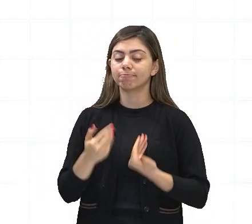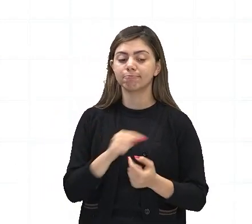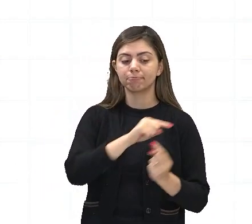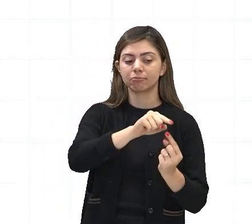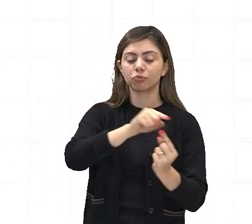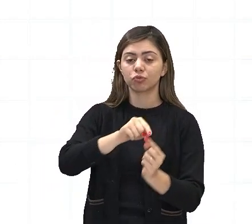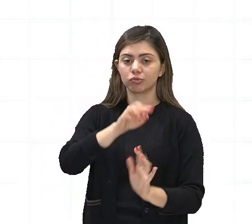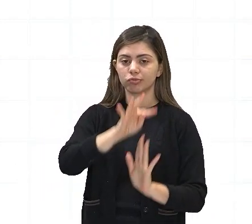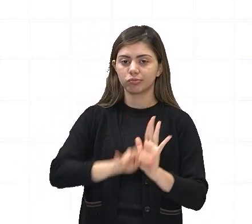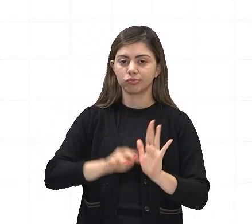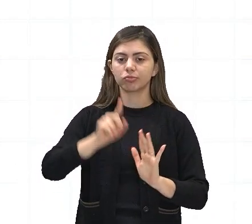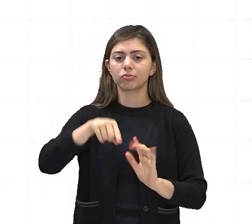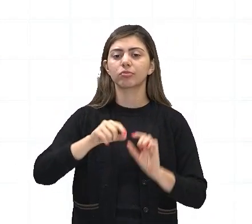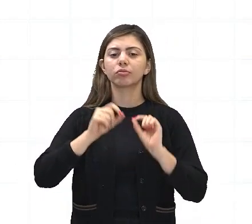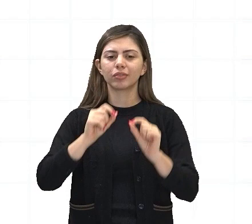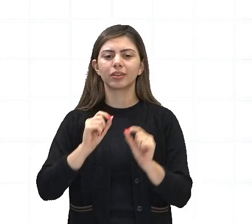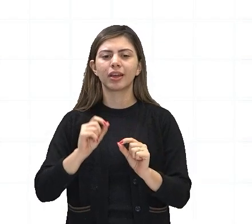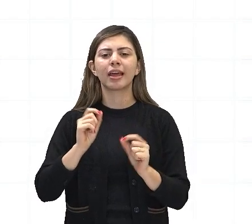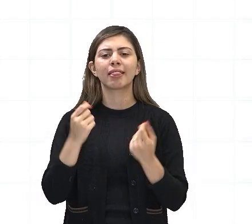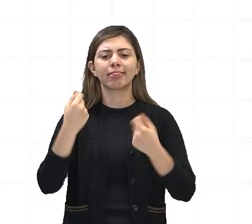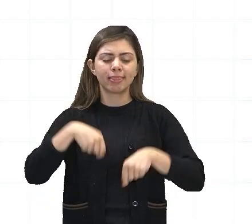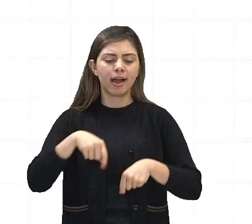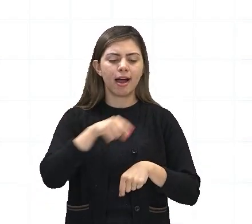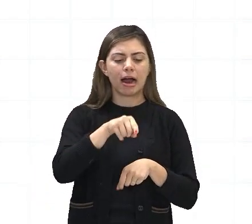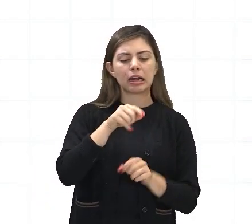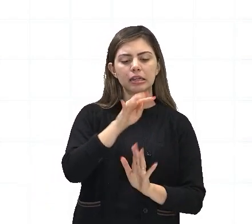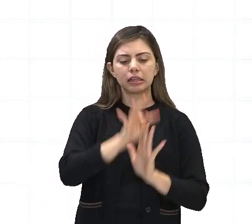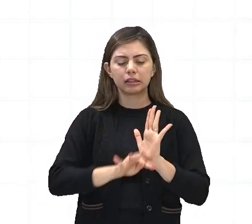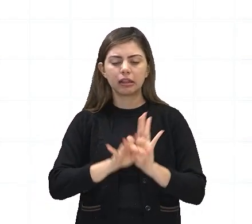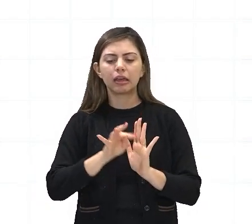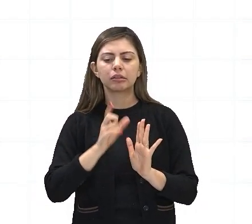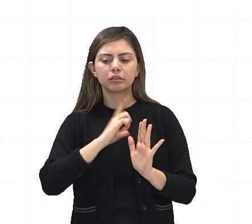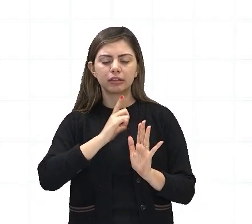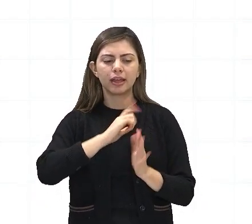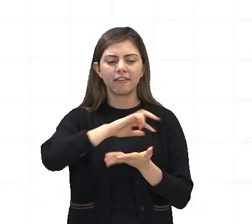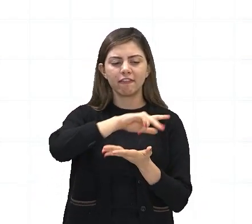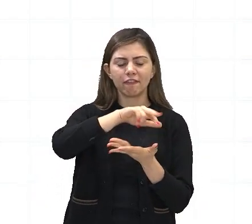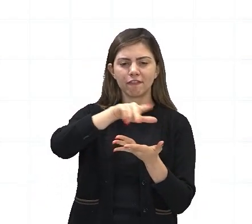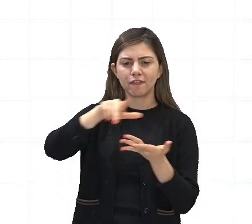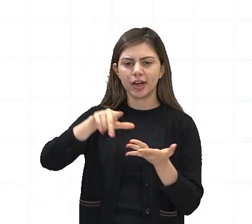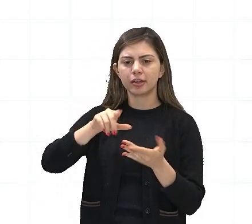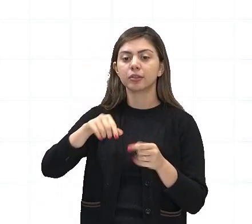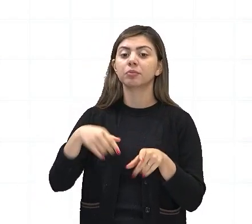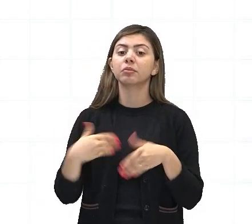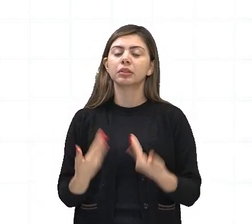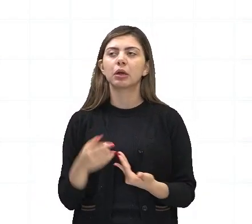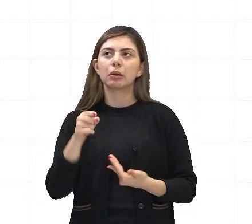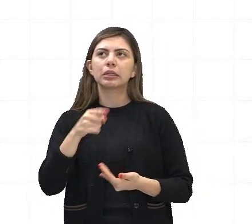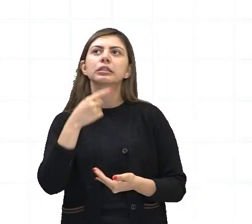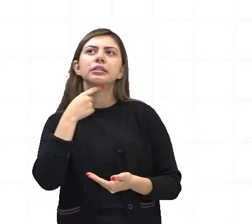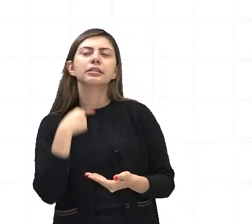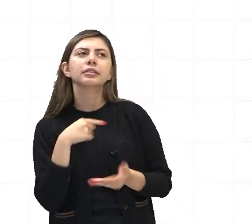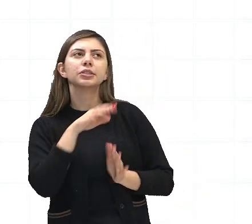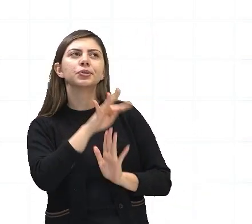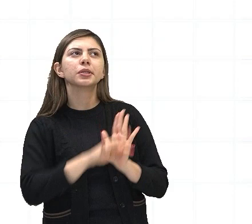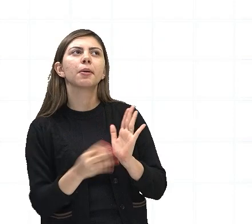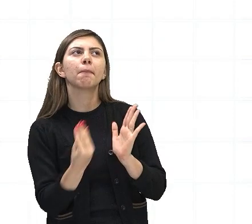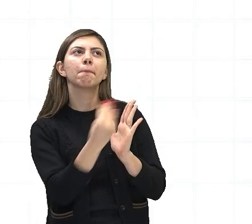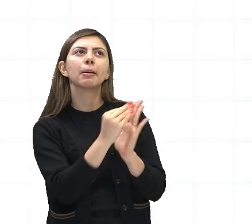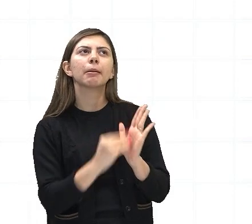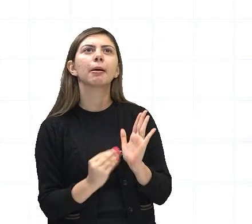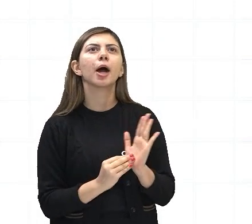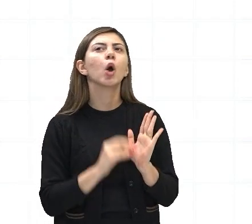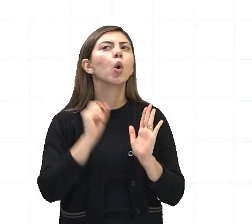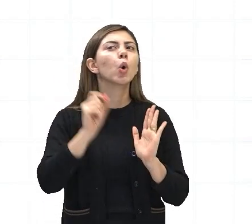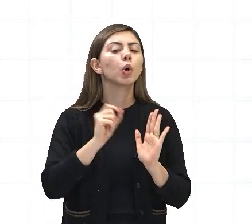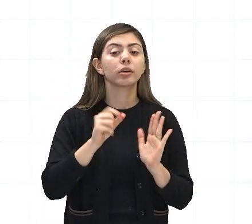textual são as diferentes formas de texto, de acordo com a intenção comunicativa. Então, esse é o primeiro ponto